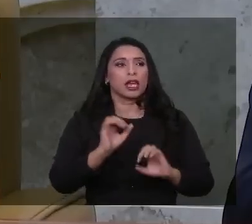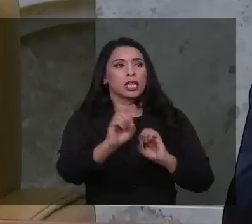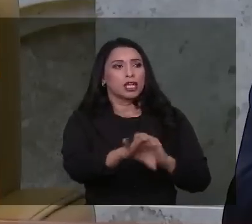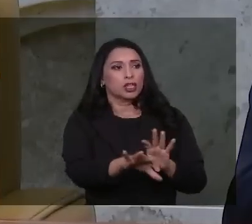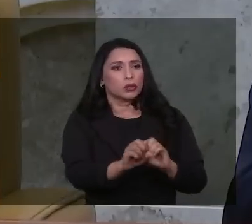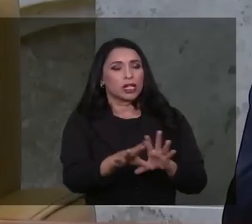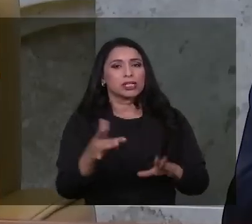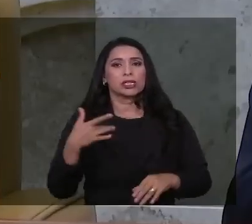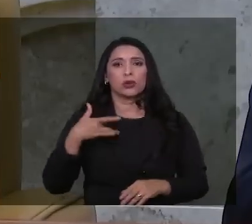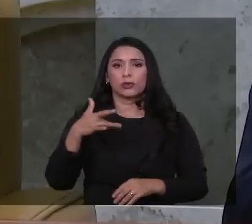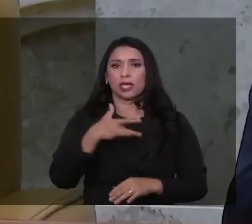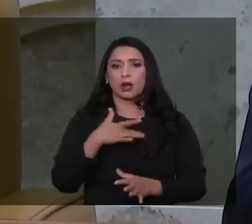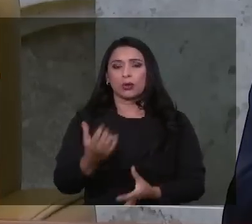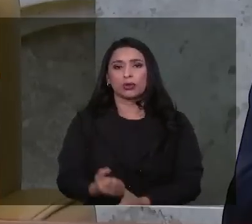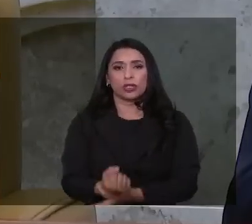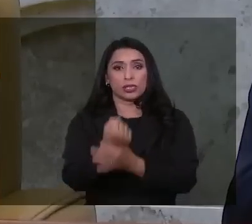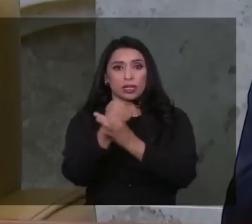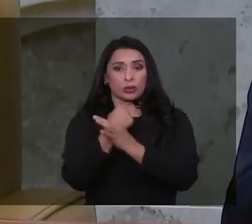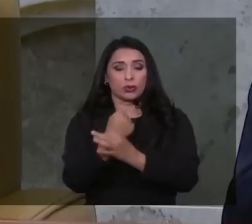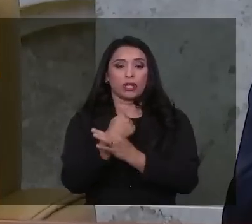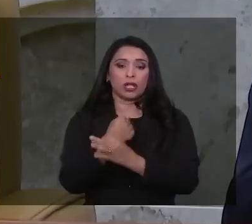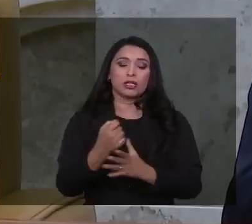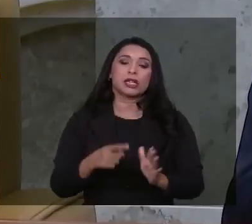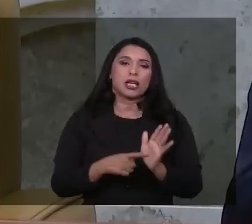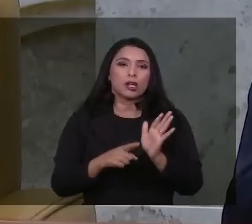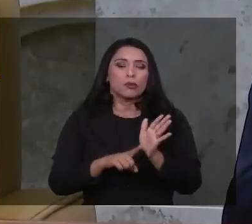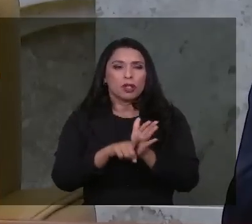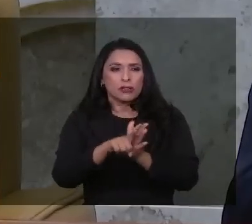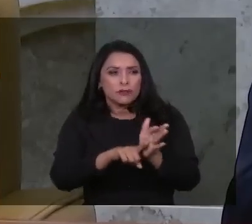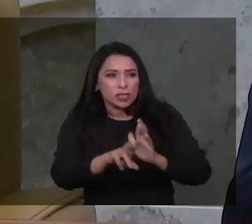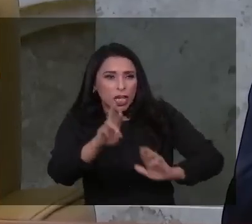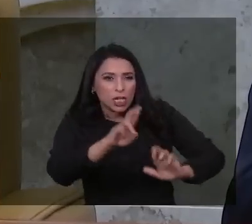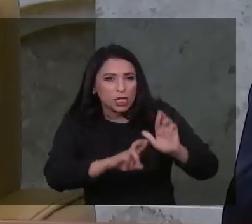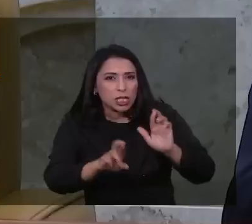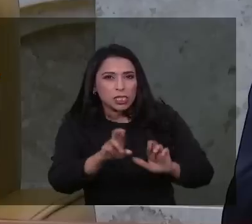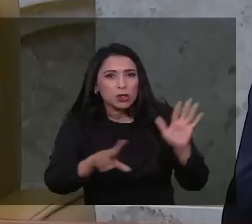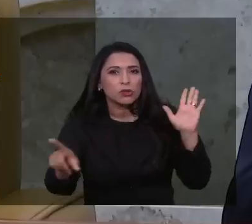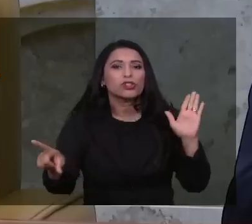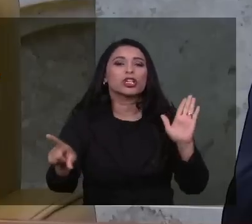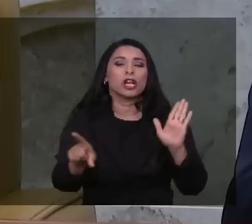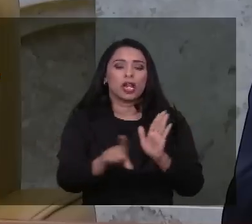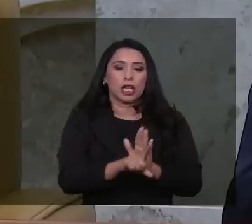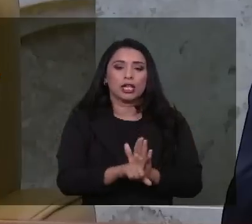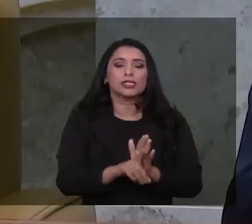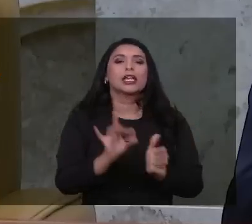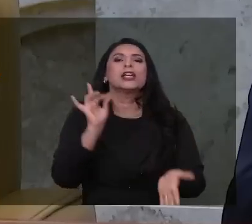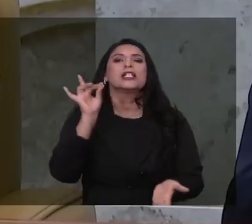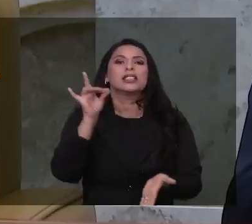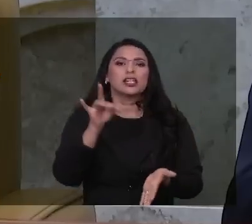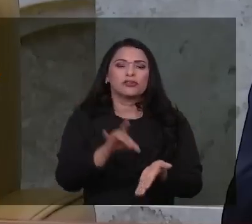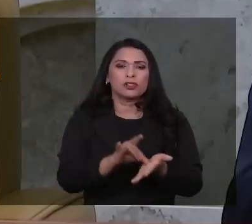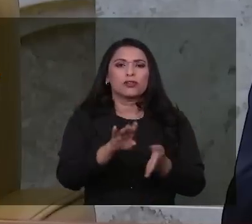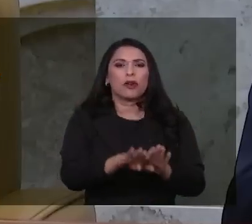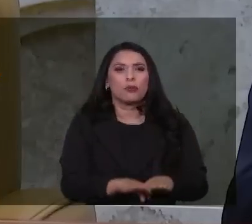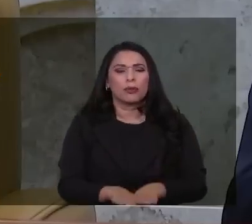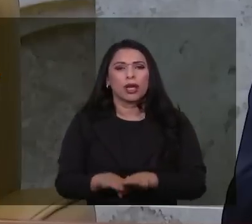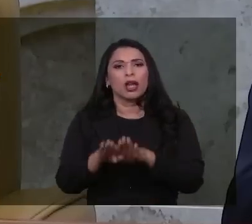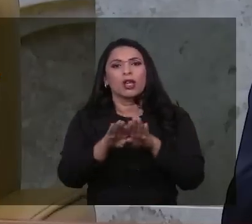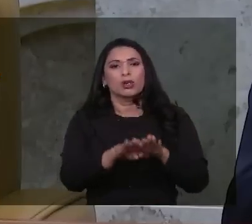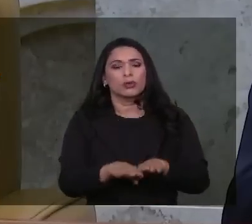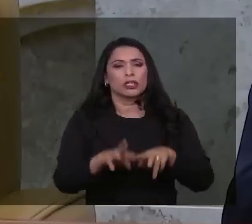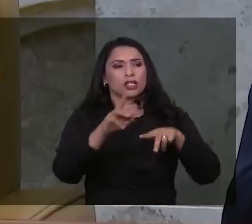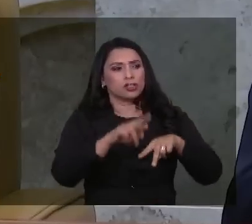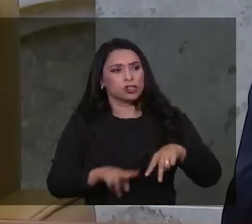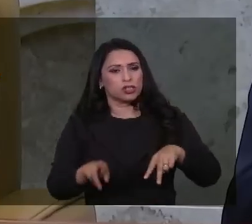e segurança, que se traduz na fiscalização de leis que efetivamente promovam equidade de gênero